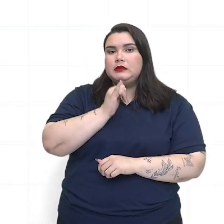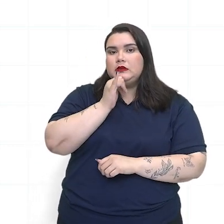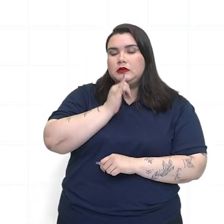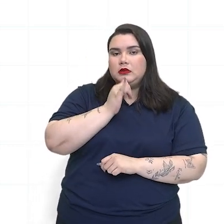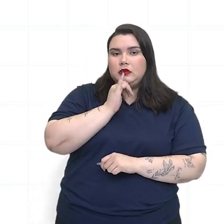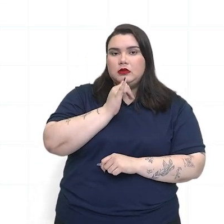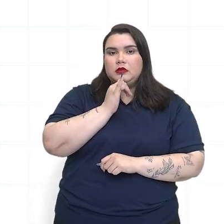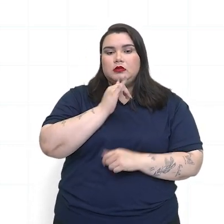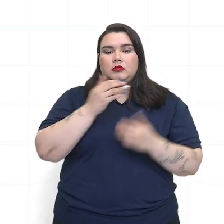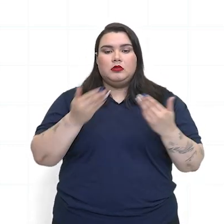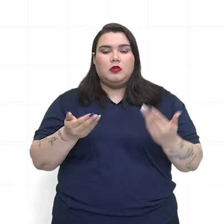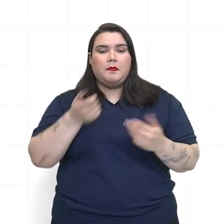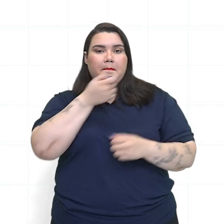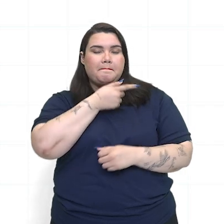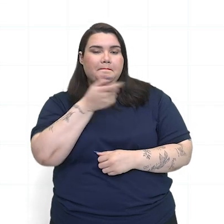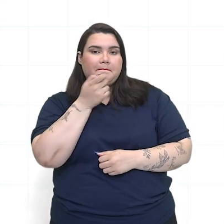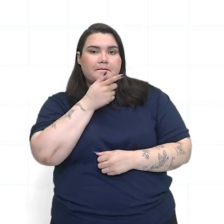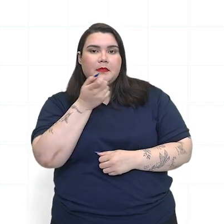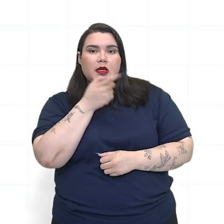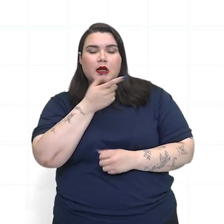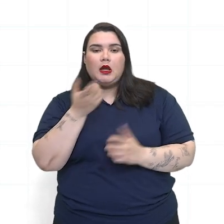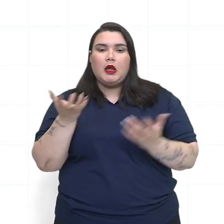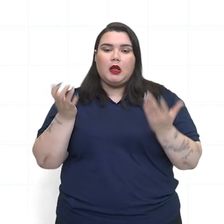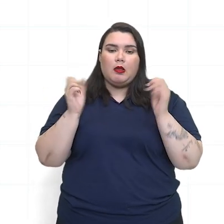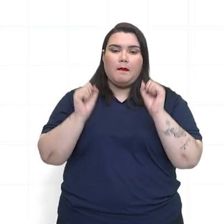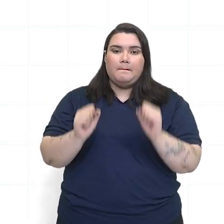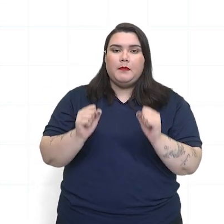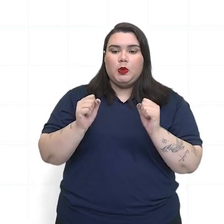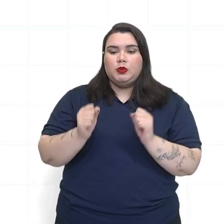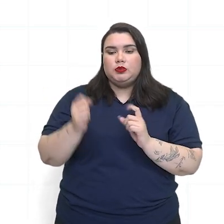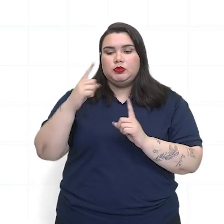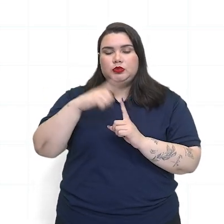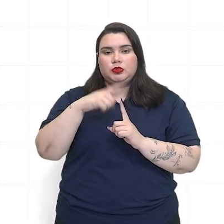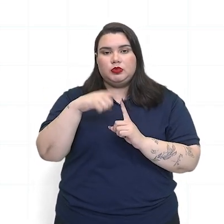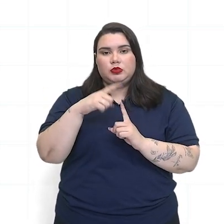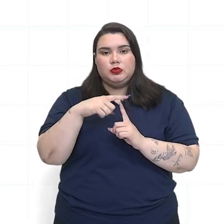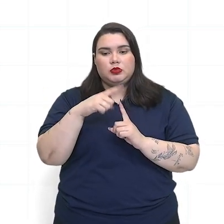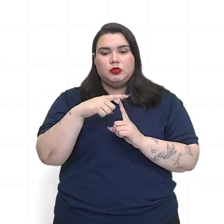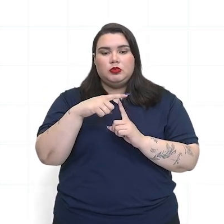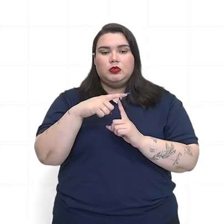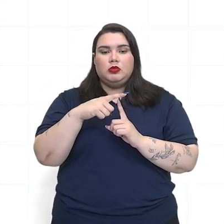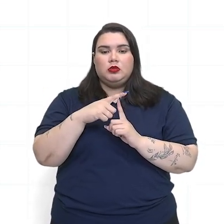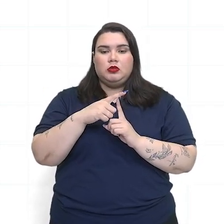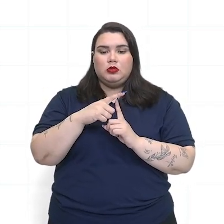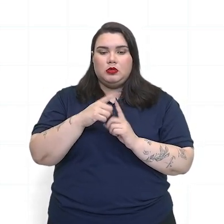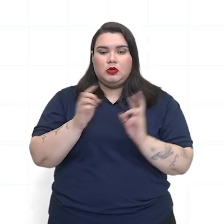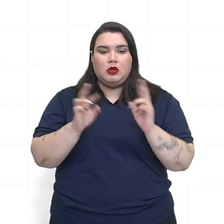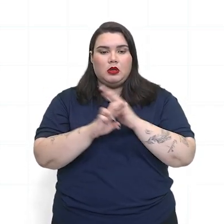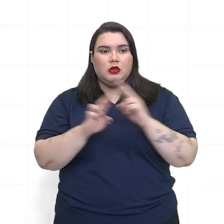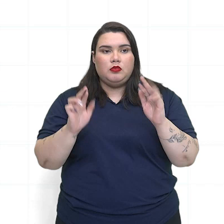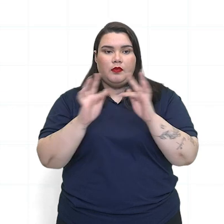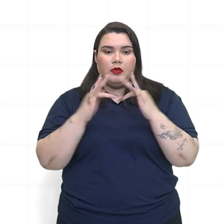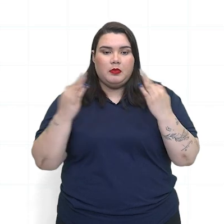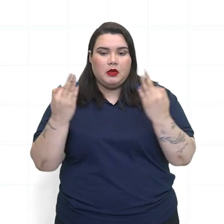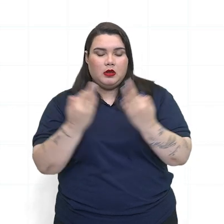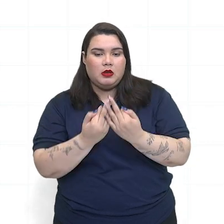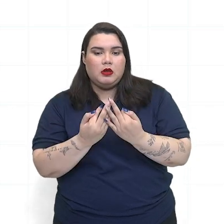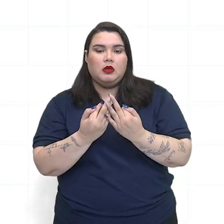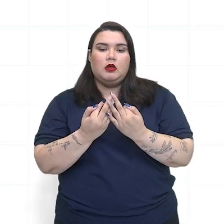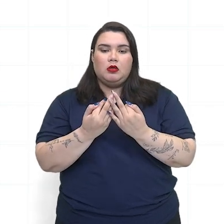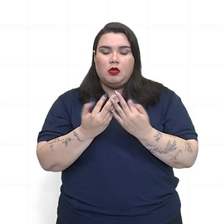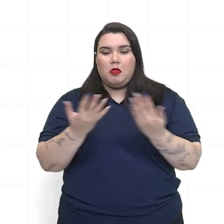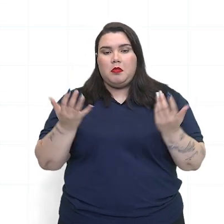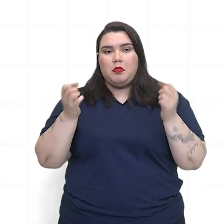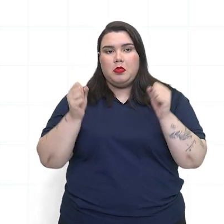né? Pode ser em forma de comédia, pode ser que tem a ver com um tema de família, de